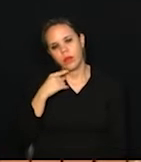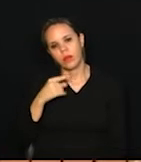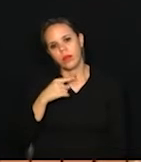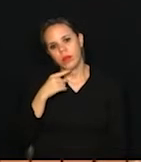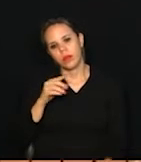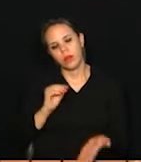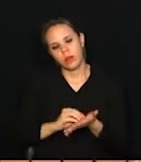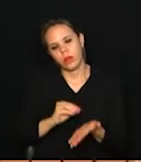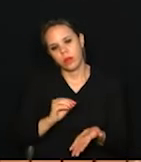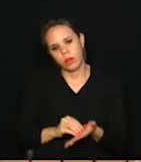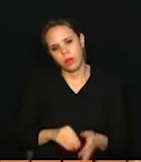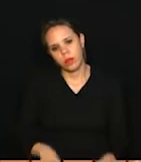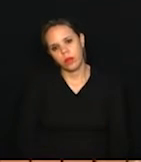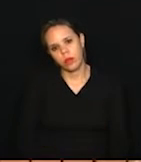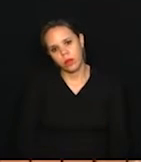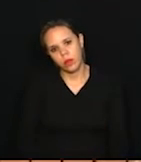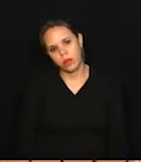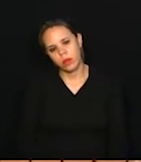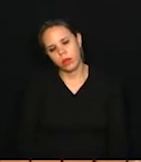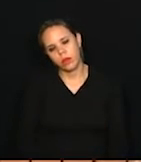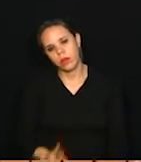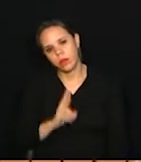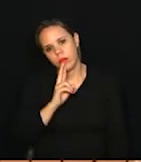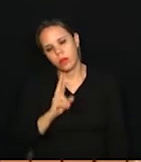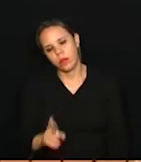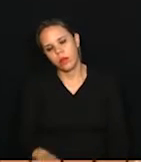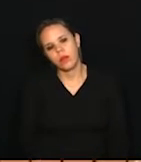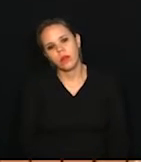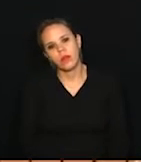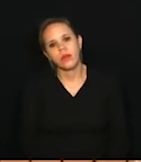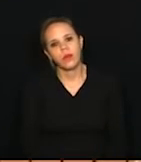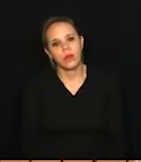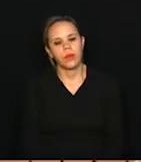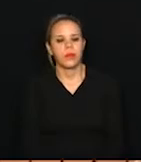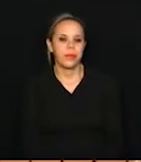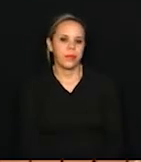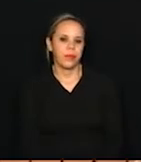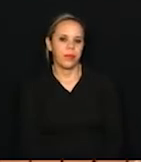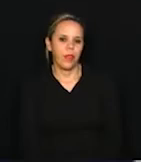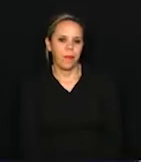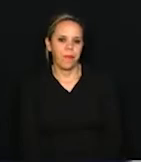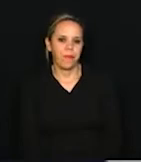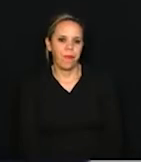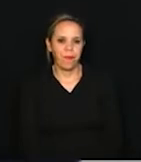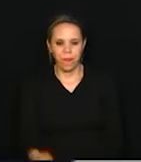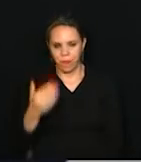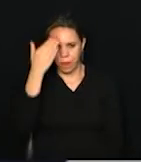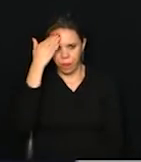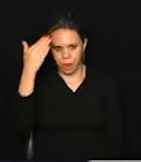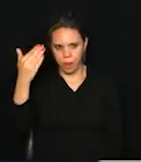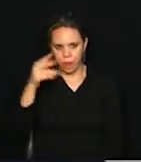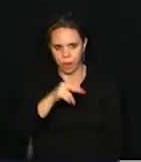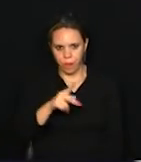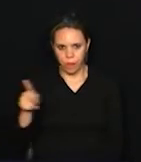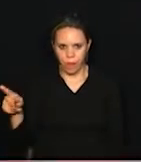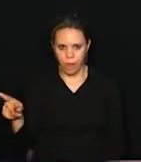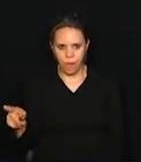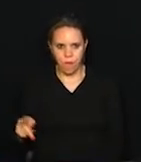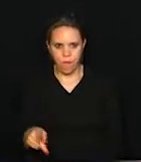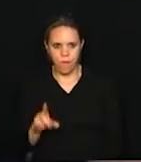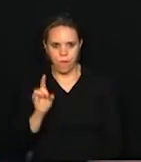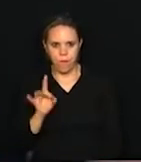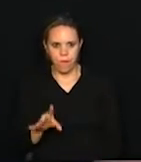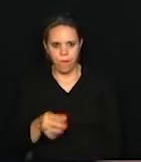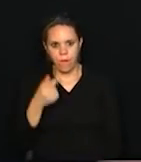questionamento ainda do vereador Paulo Búfalo para ser respondido. Isso. Obrigado, presidente. Não, só,